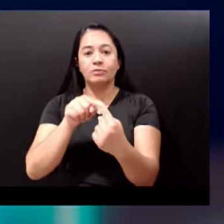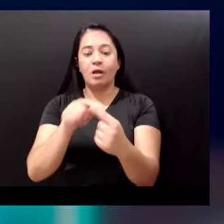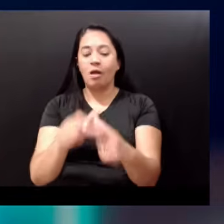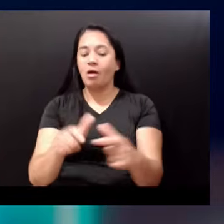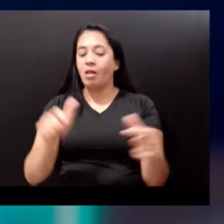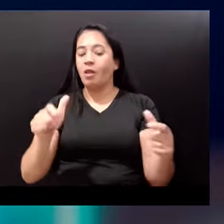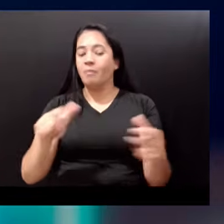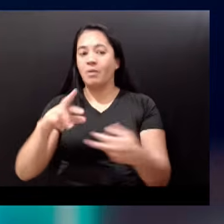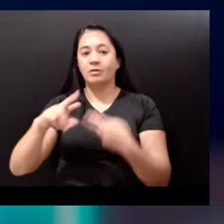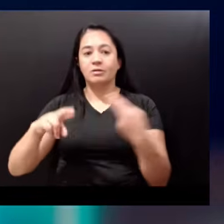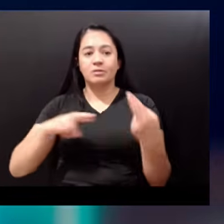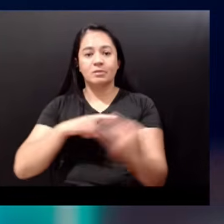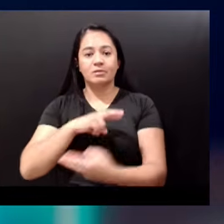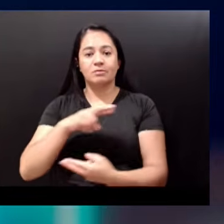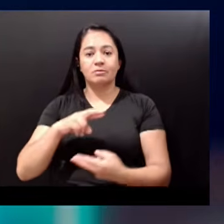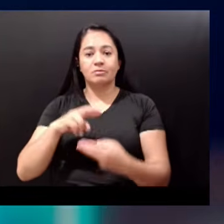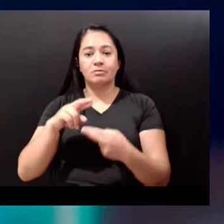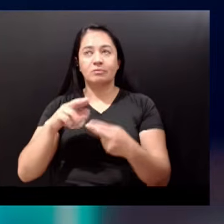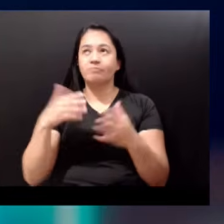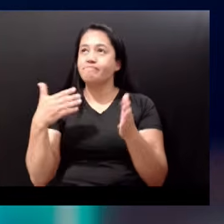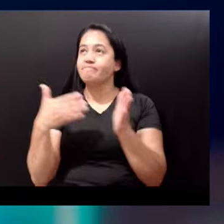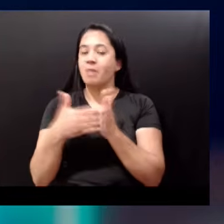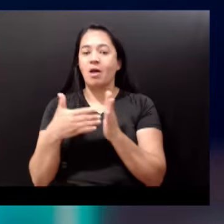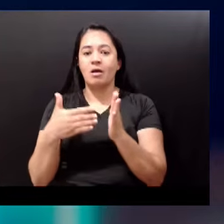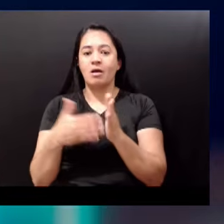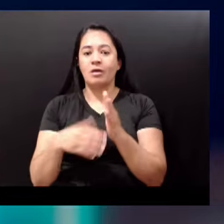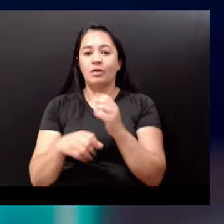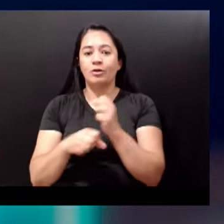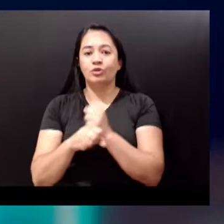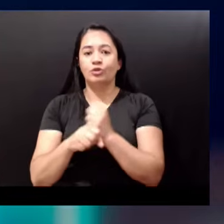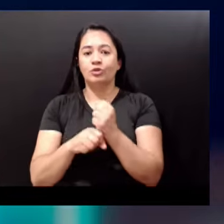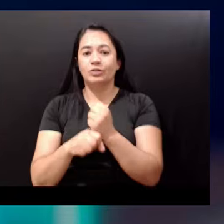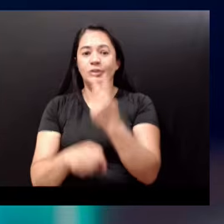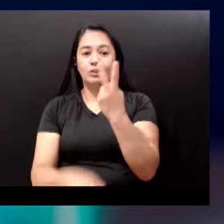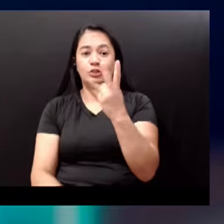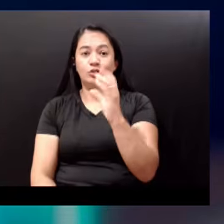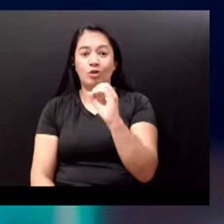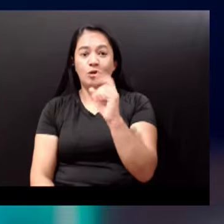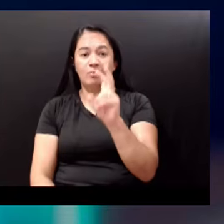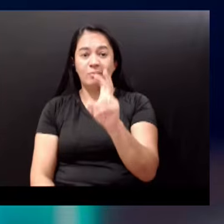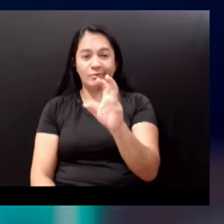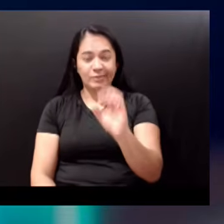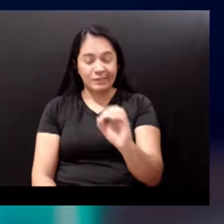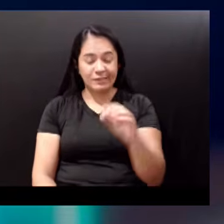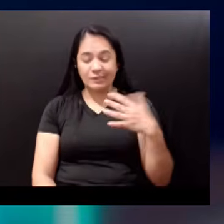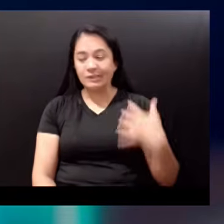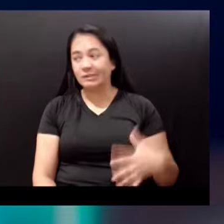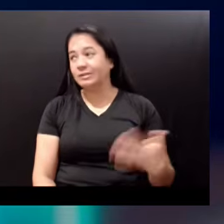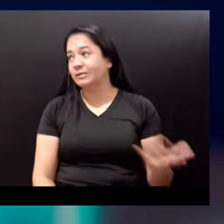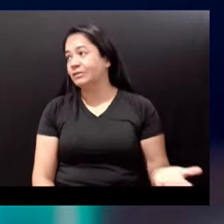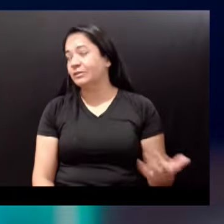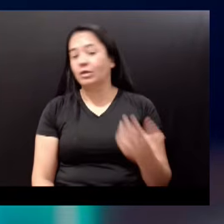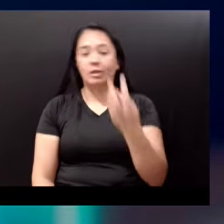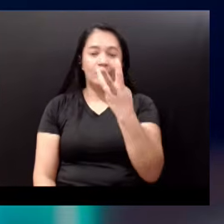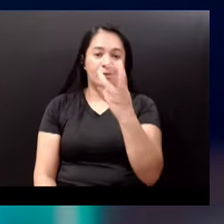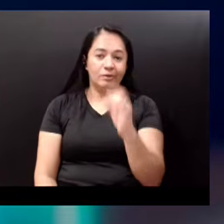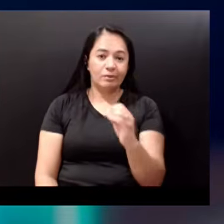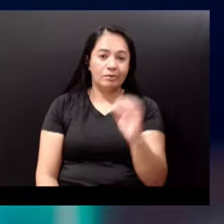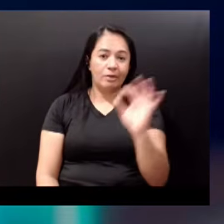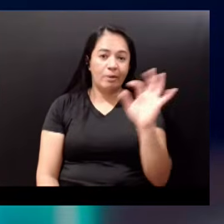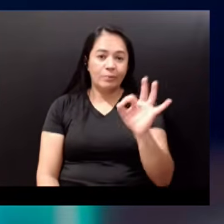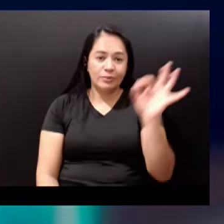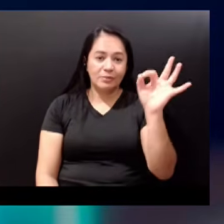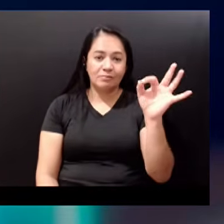se dar no máximo em 2050. 2030, com 30% do